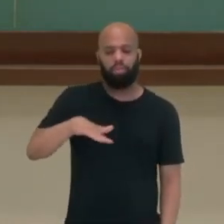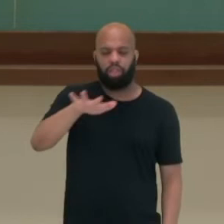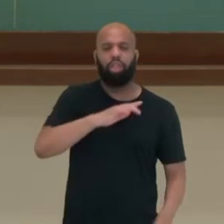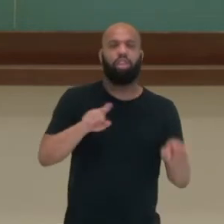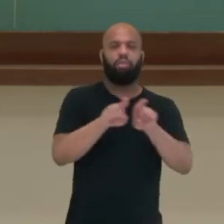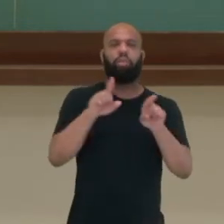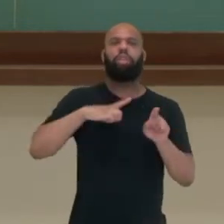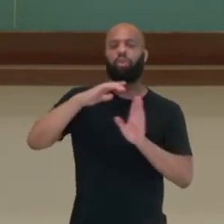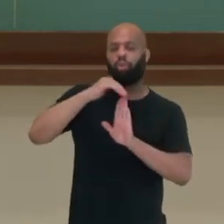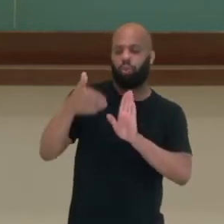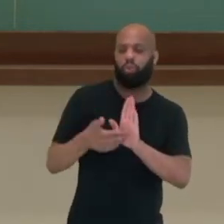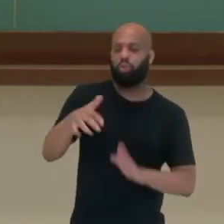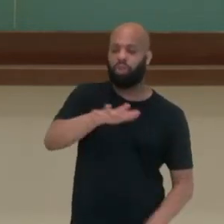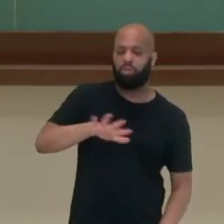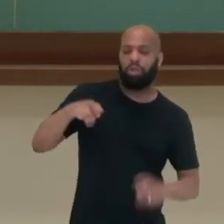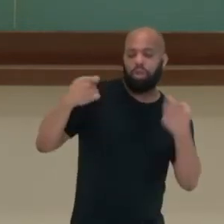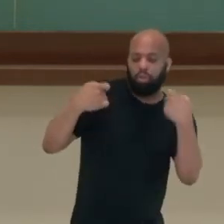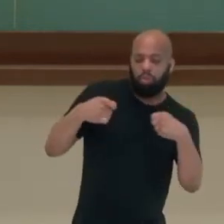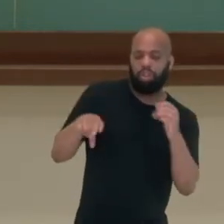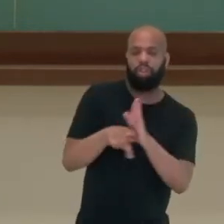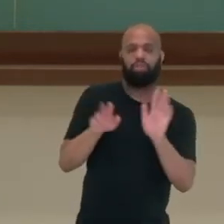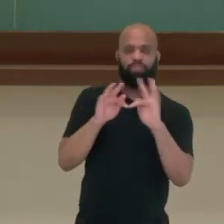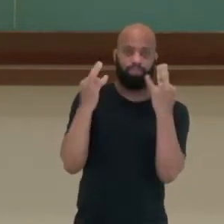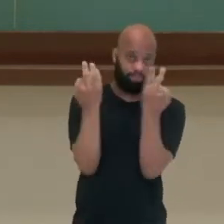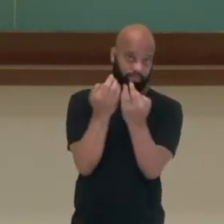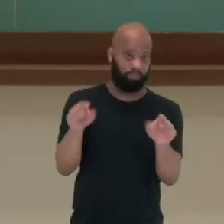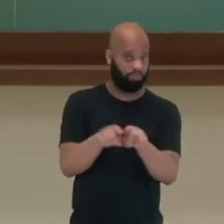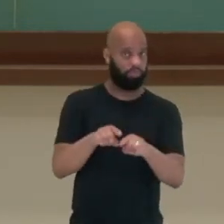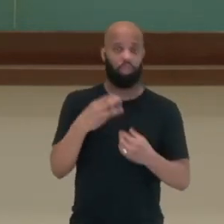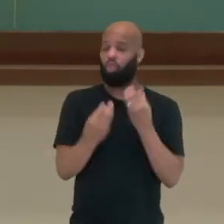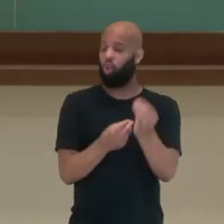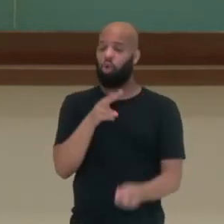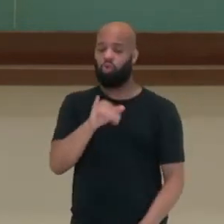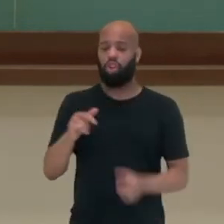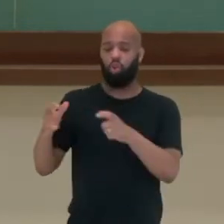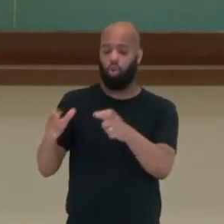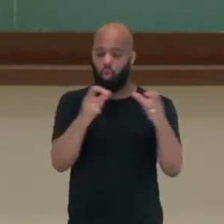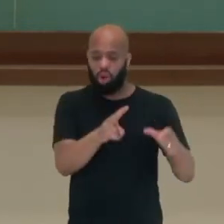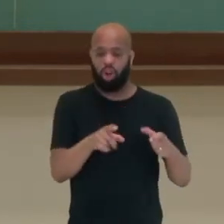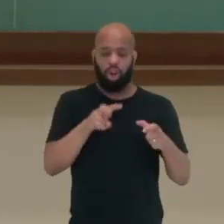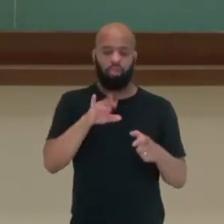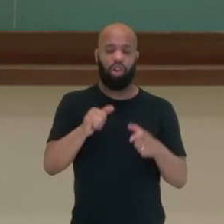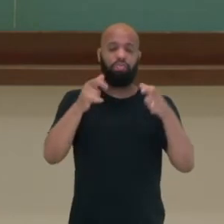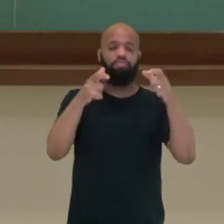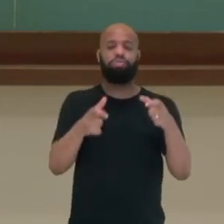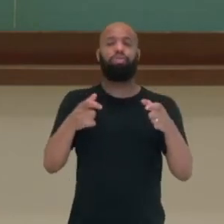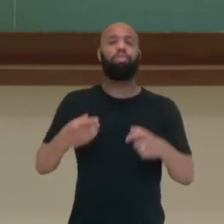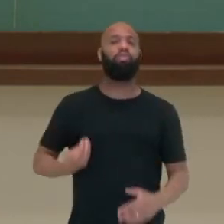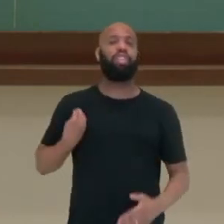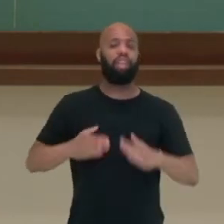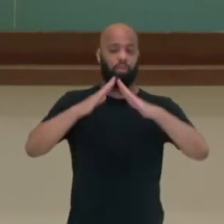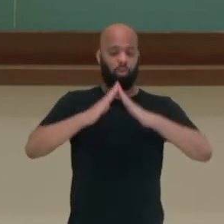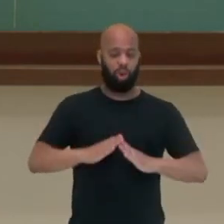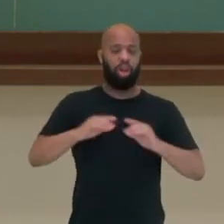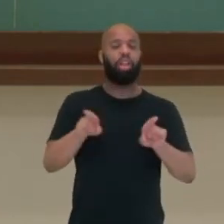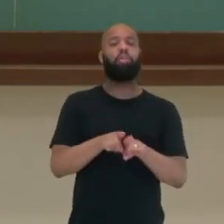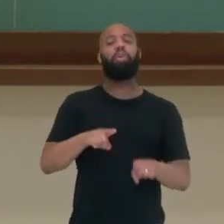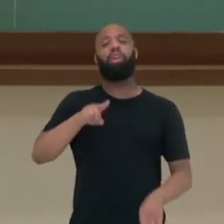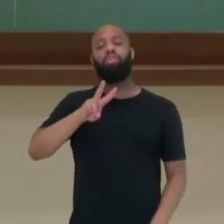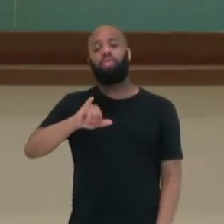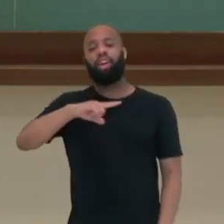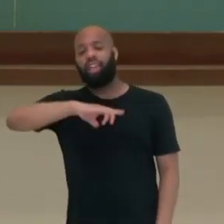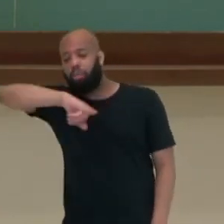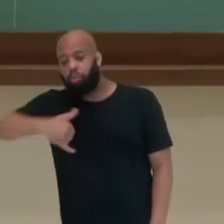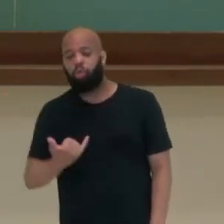espaço necessário para essas famílias, como vai ser o local onde eles residirão, o que vai ter ali de entretenimento,